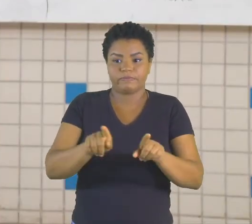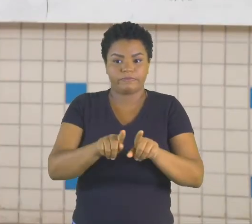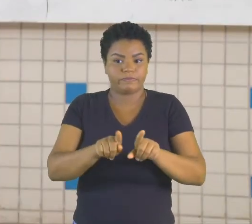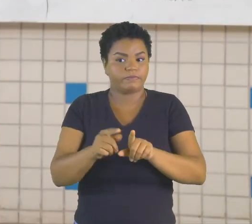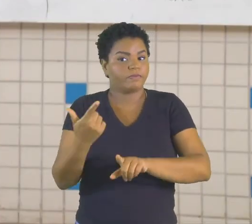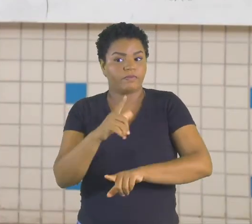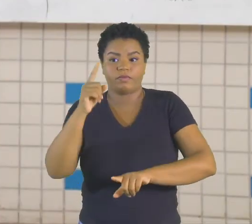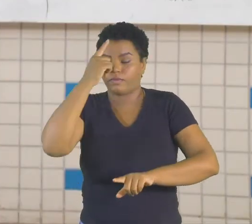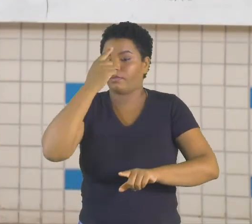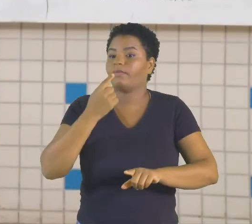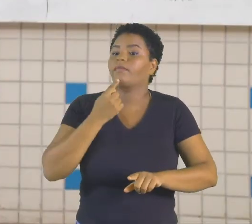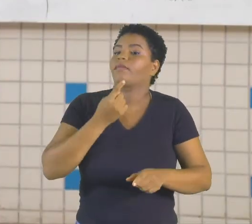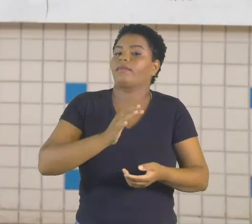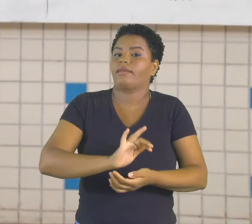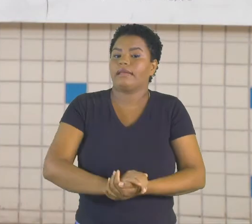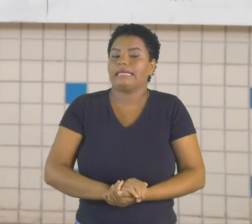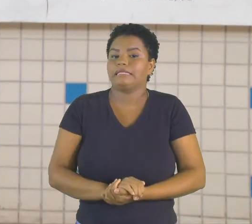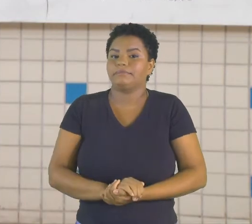imagens que